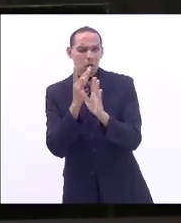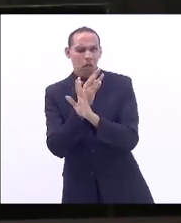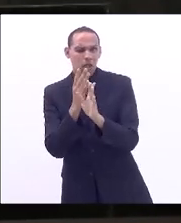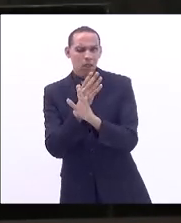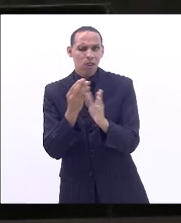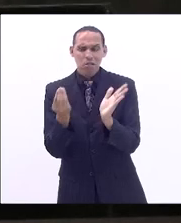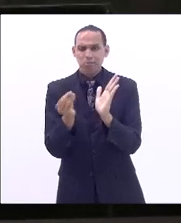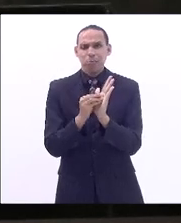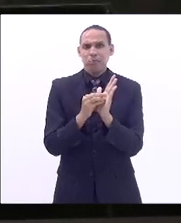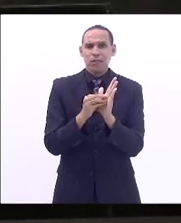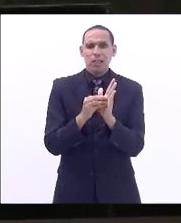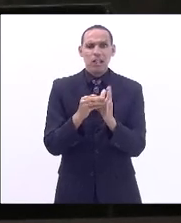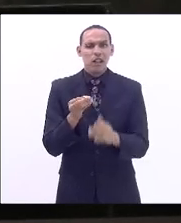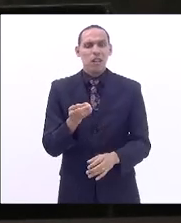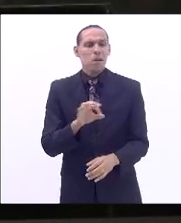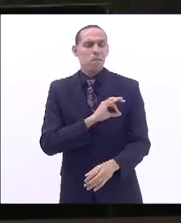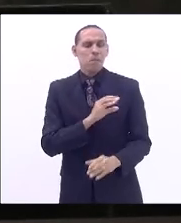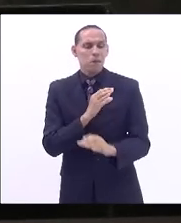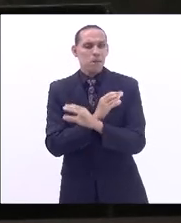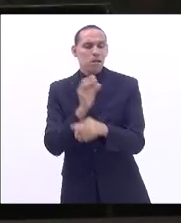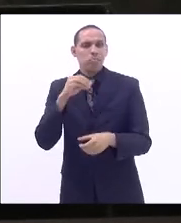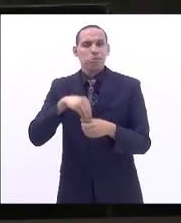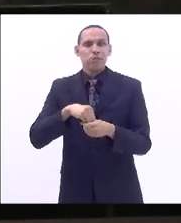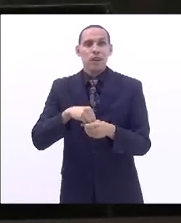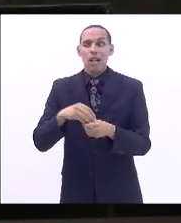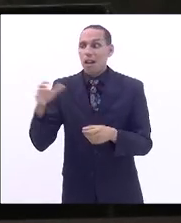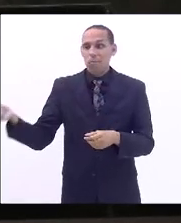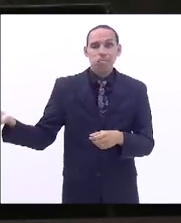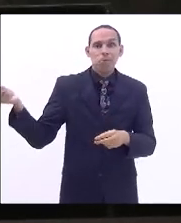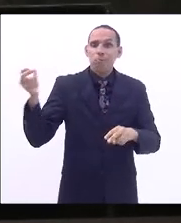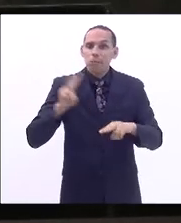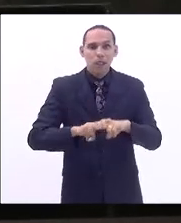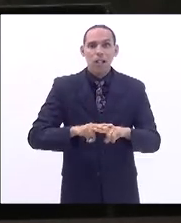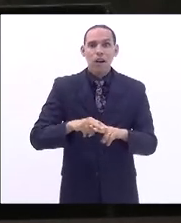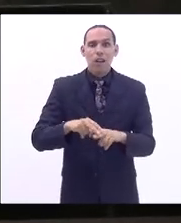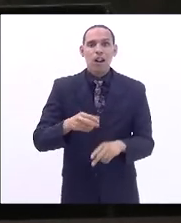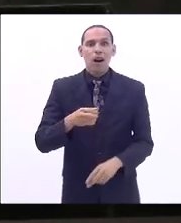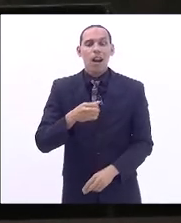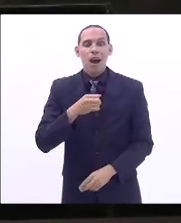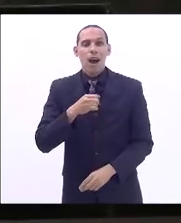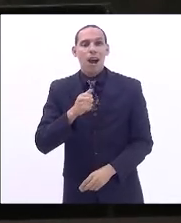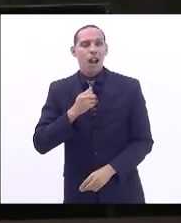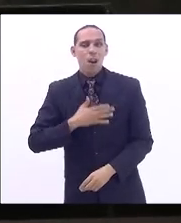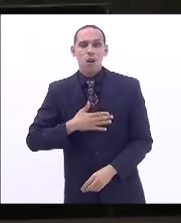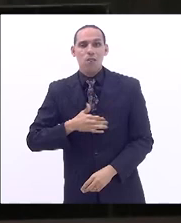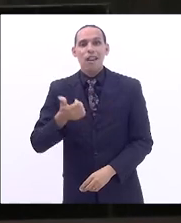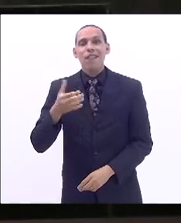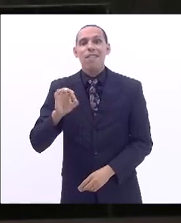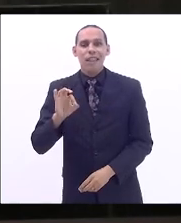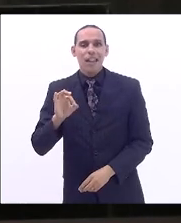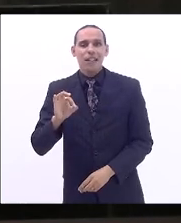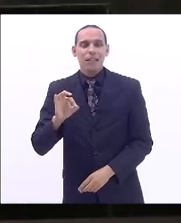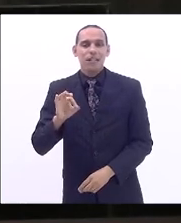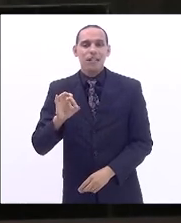na Polícia Civil então ele foi preso ainda joga hoje o rapaz passou 37 dias na